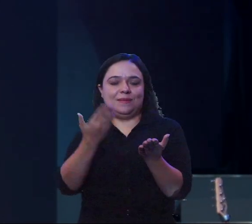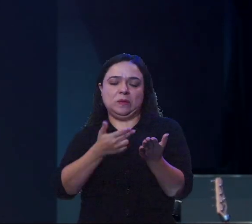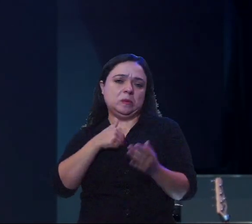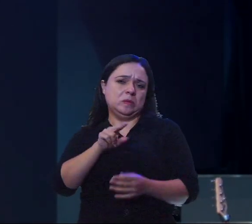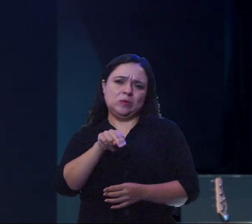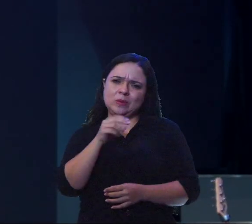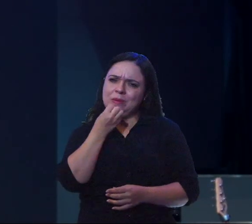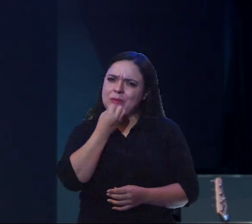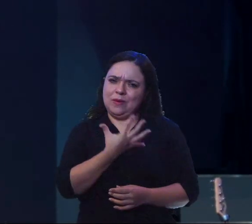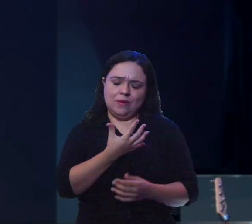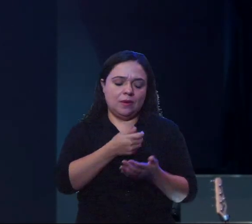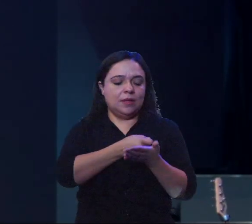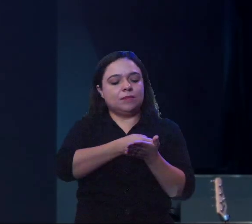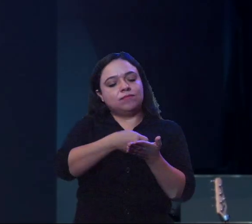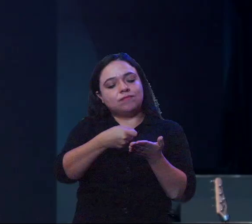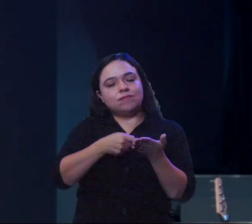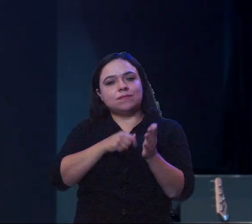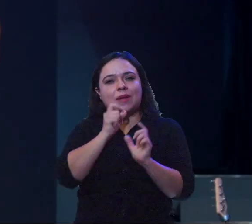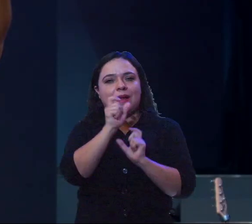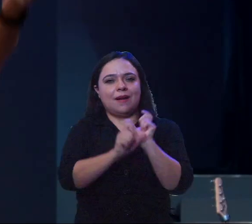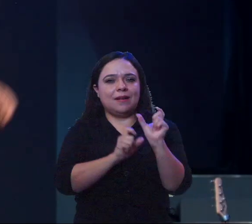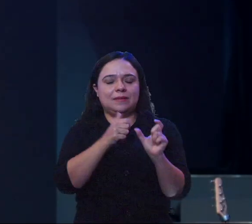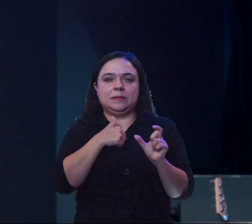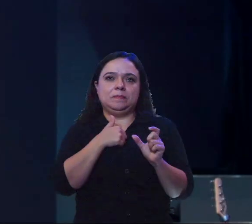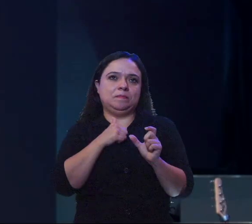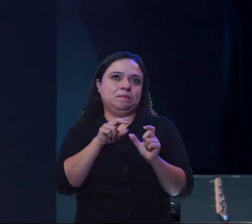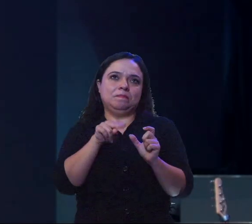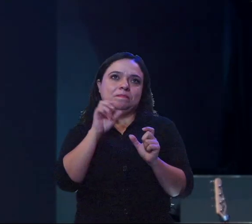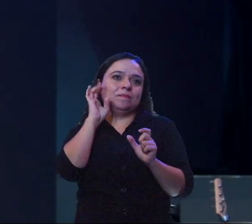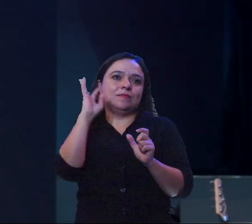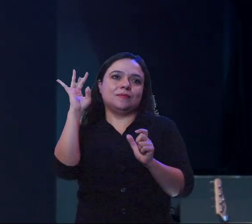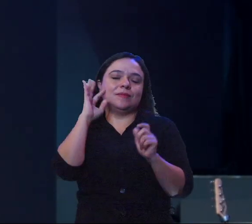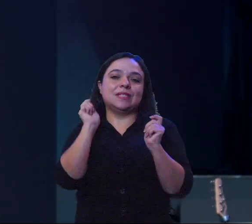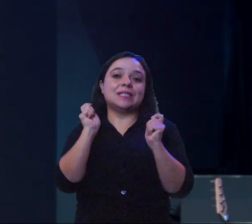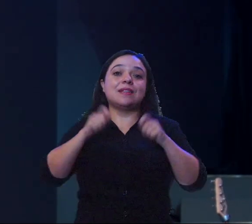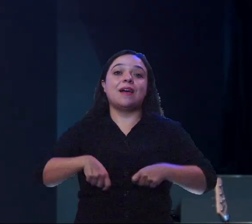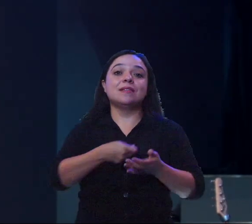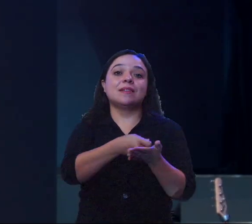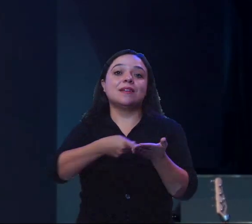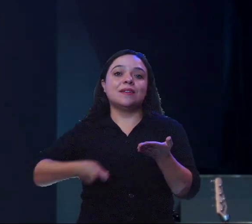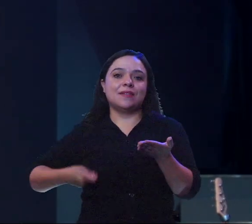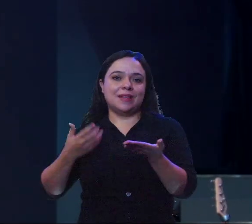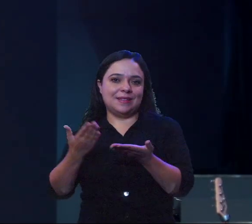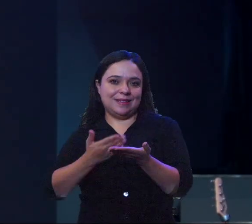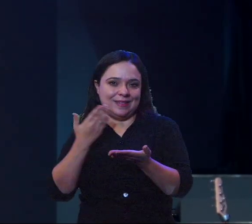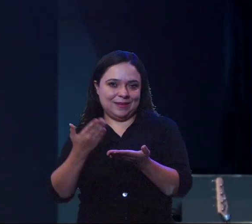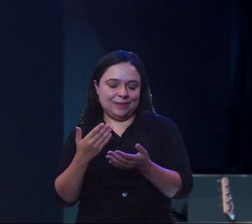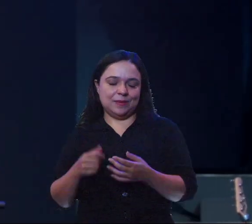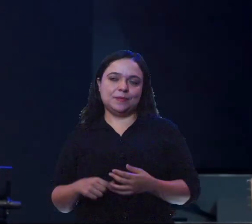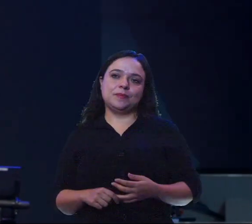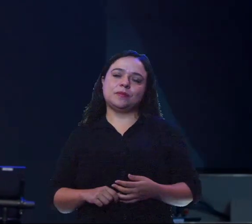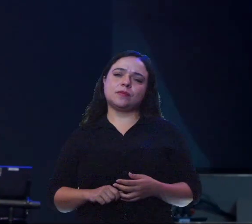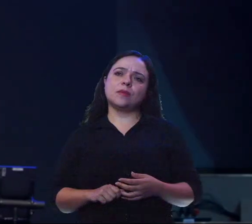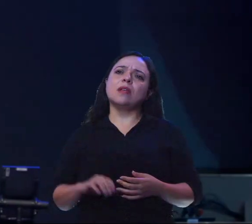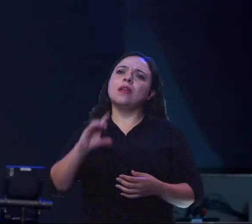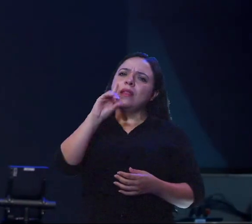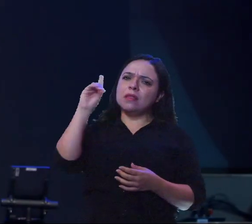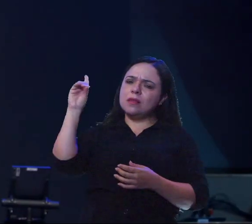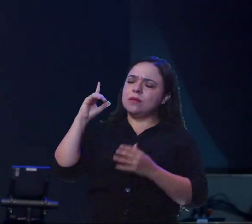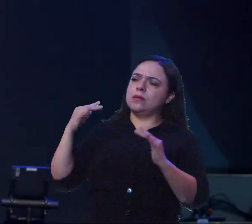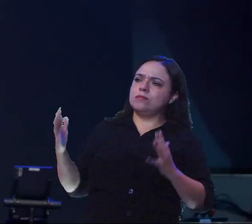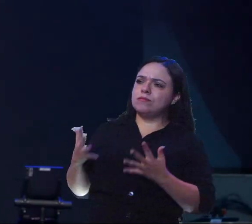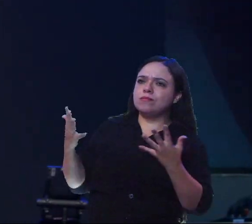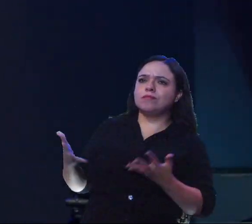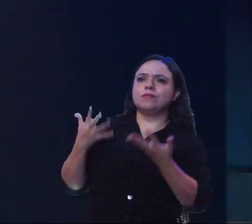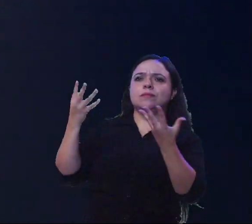Eu nunca fui muito bom com palavras ou coisas assim. Eu nunca imaginei que um dia pudesse fazer coisas desse tipo. E Deus foi impulsionando,